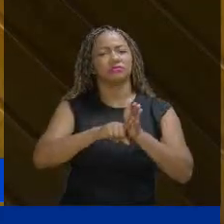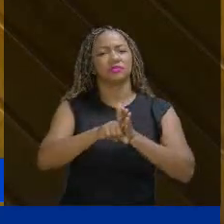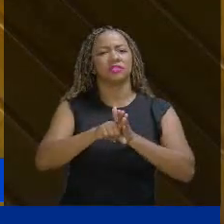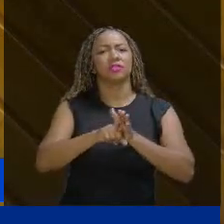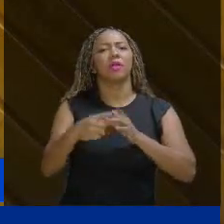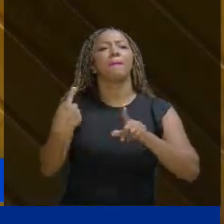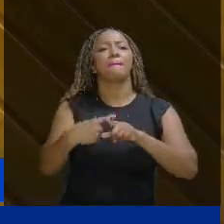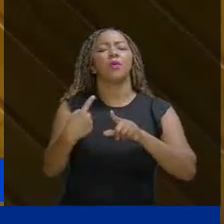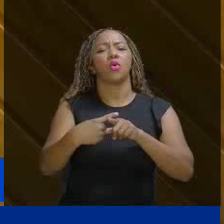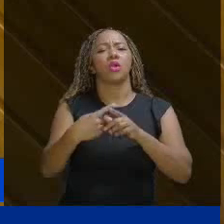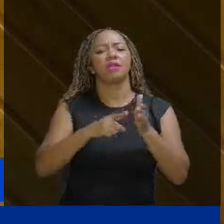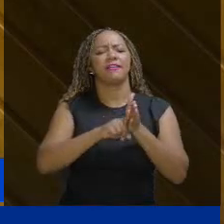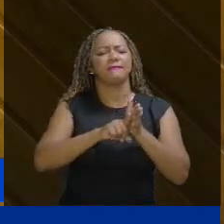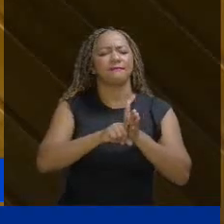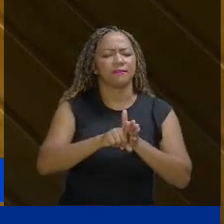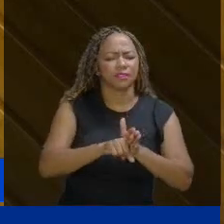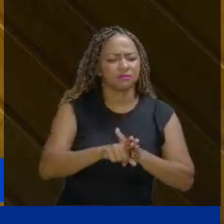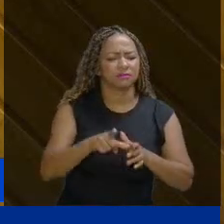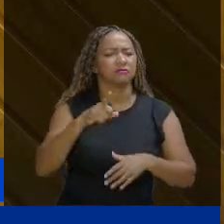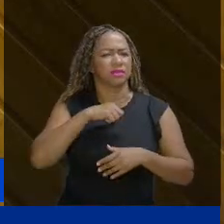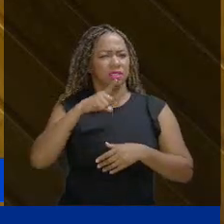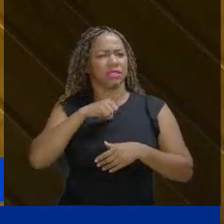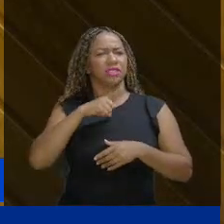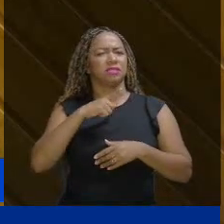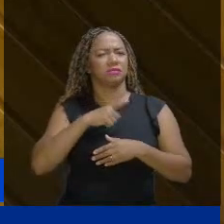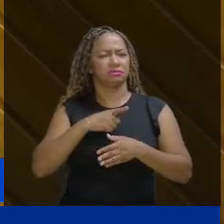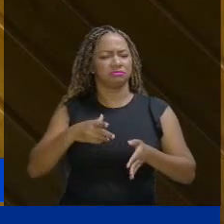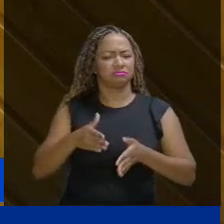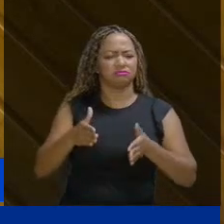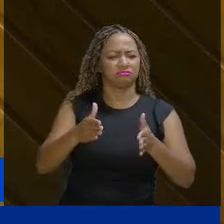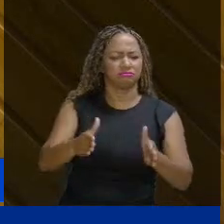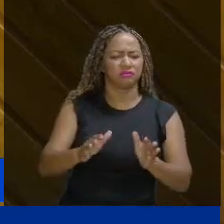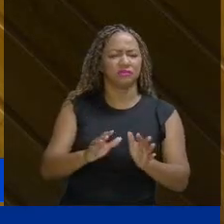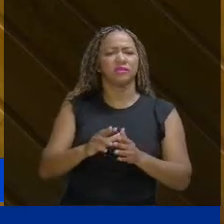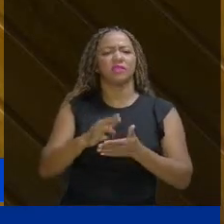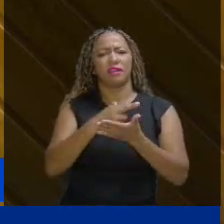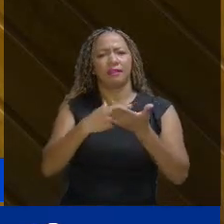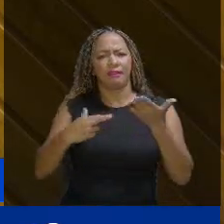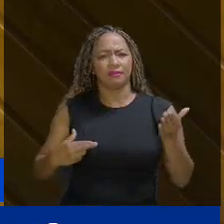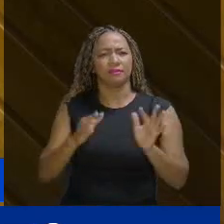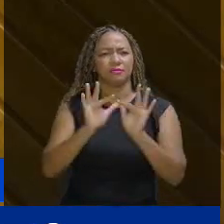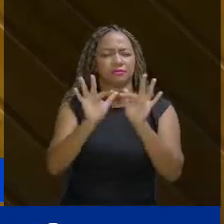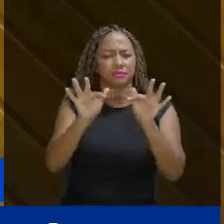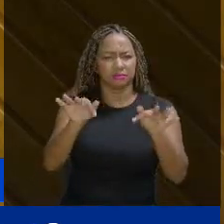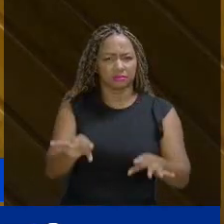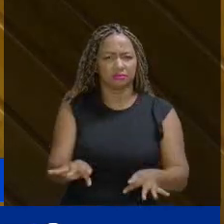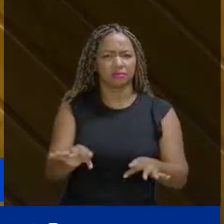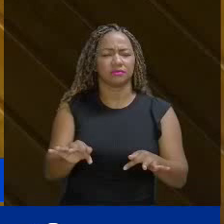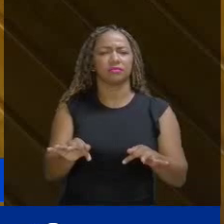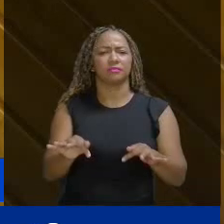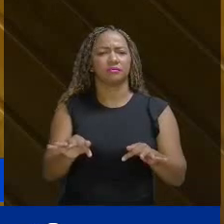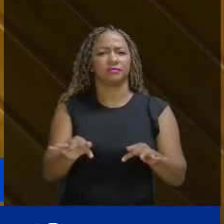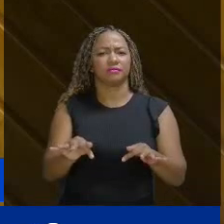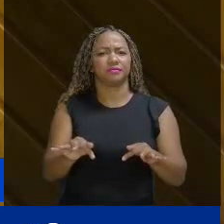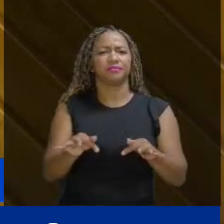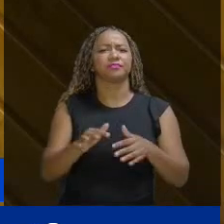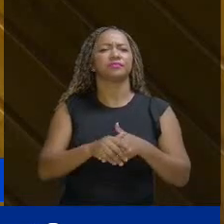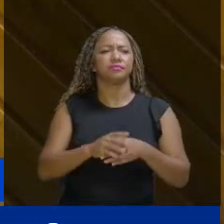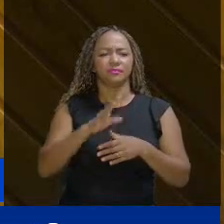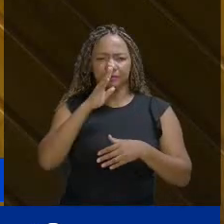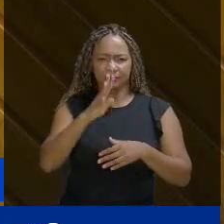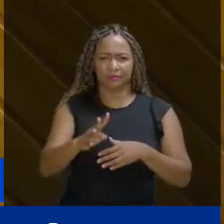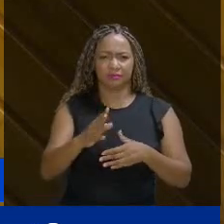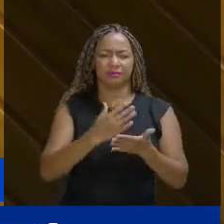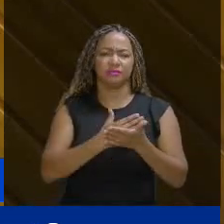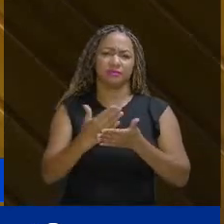Até porque a investigação ela pode ter um caminho a partir de um relatório final em que indicia os